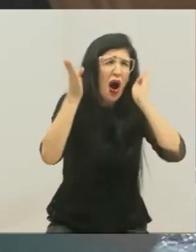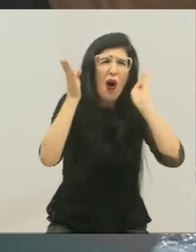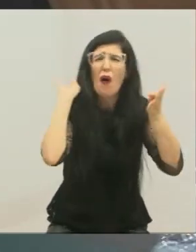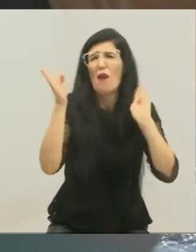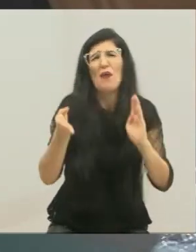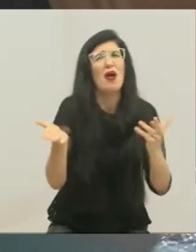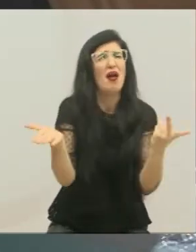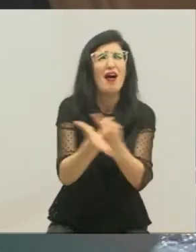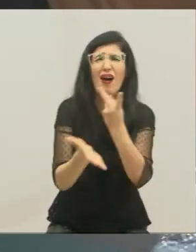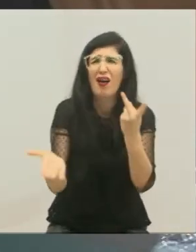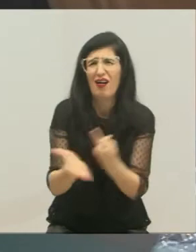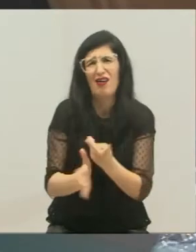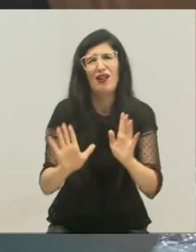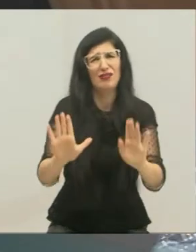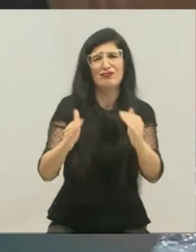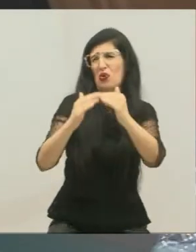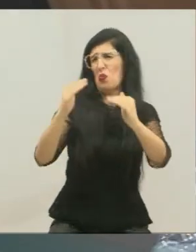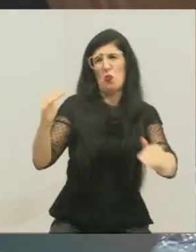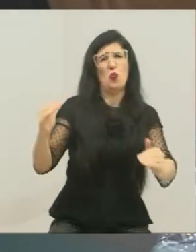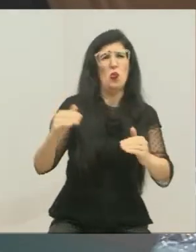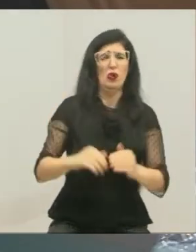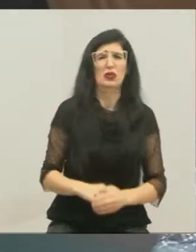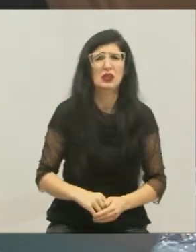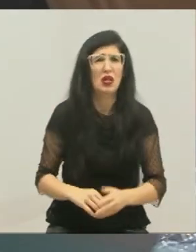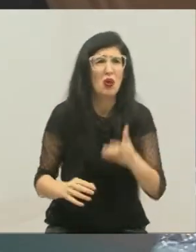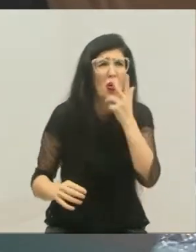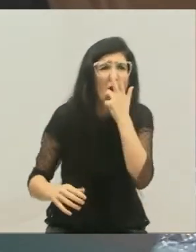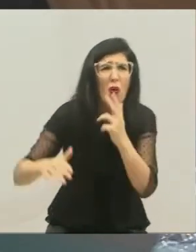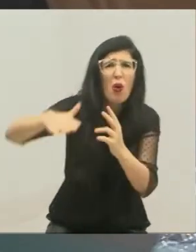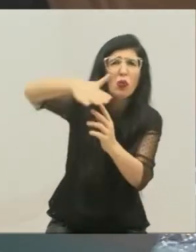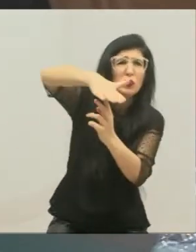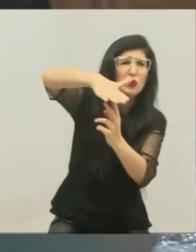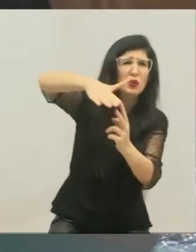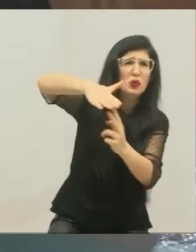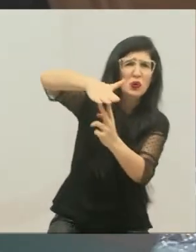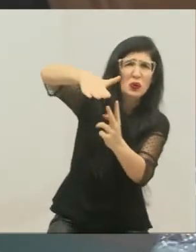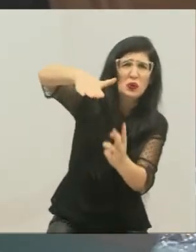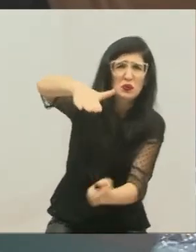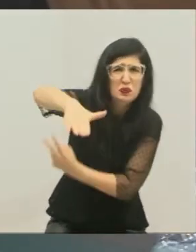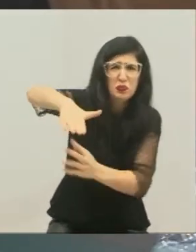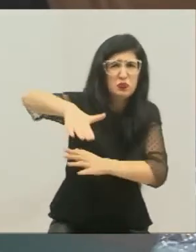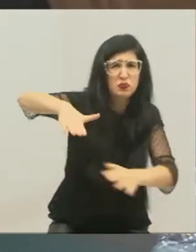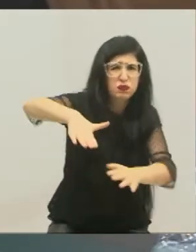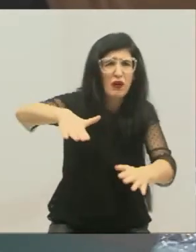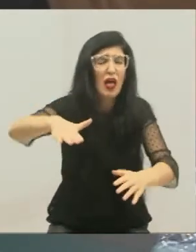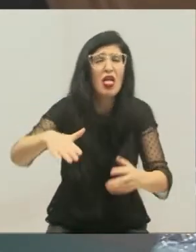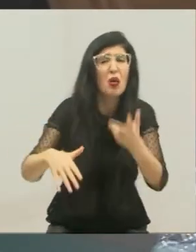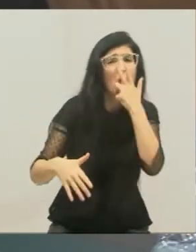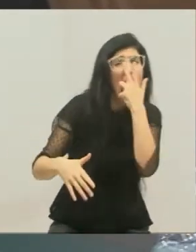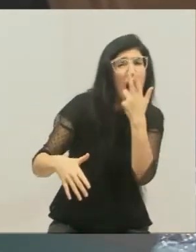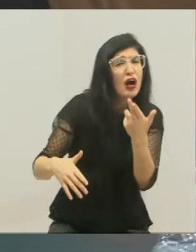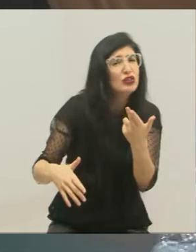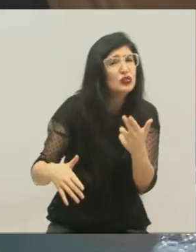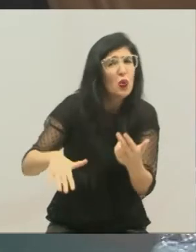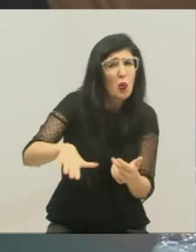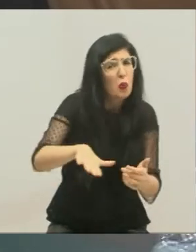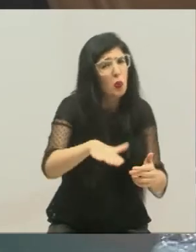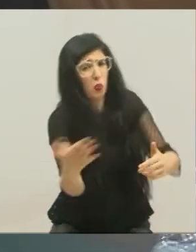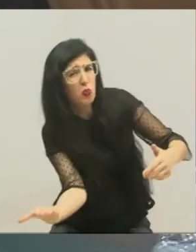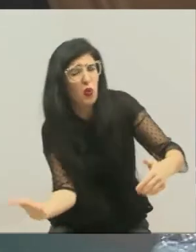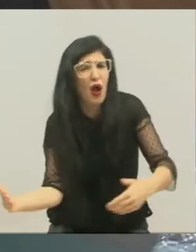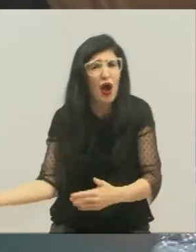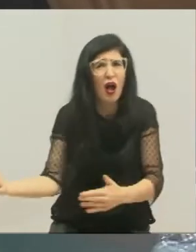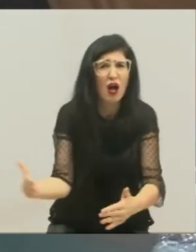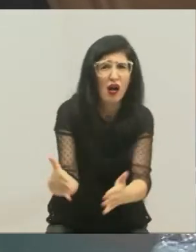máquina e detonou a ponte de novo. Eu acho até que ela deve ter caído para dentro do rio, porque pela situação que a gente viu